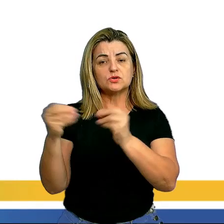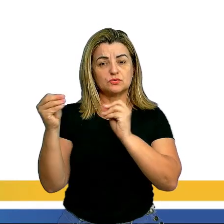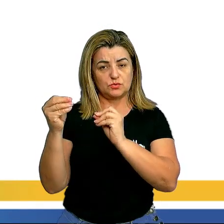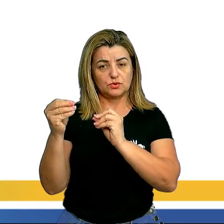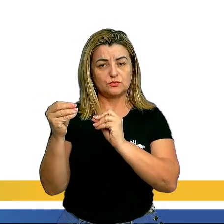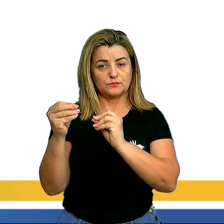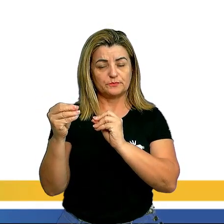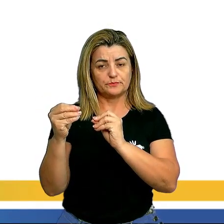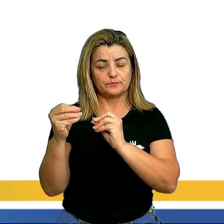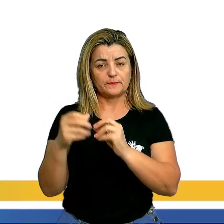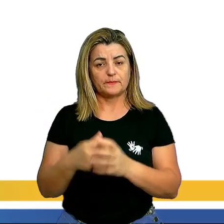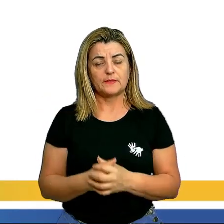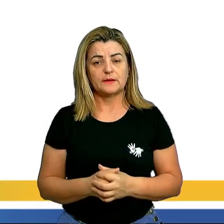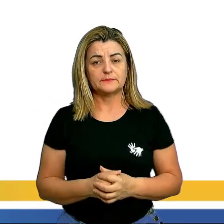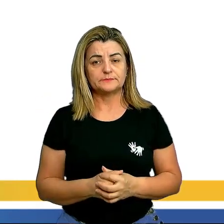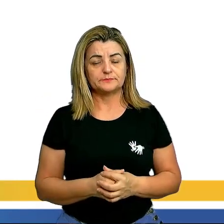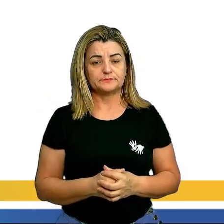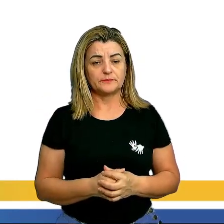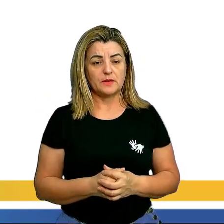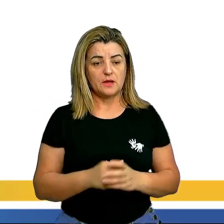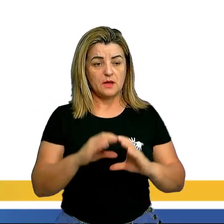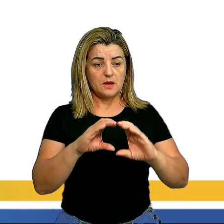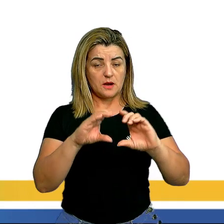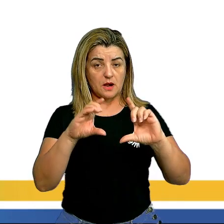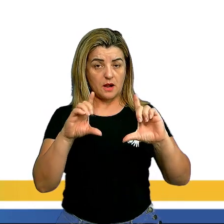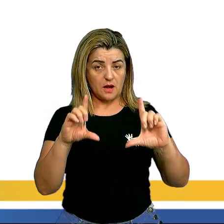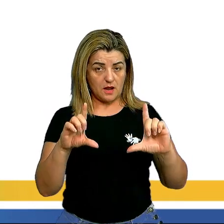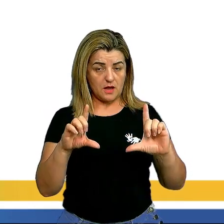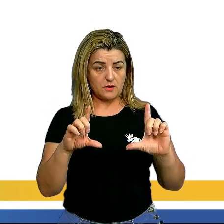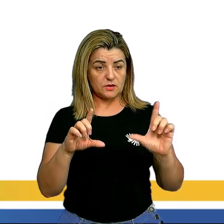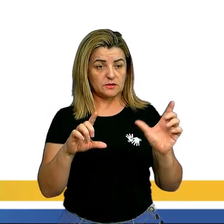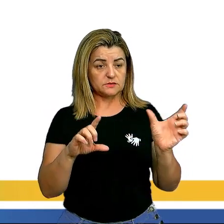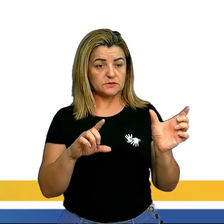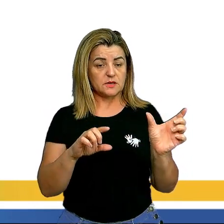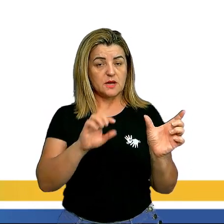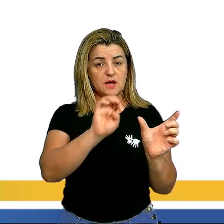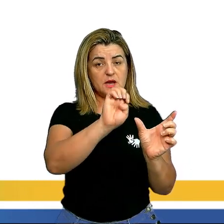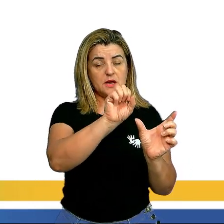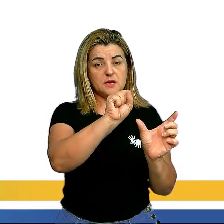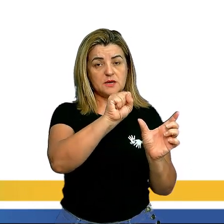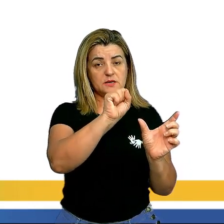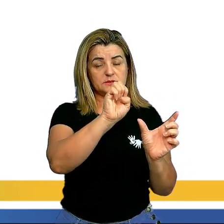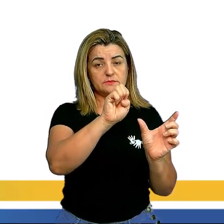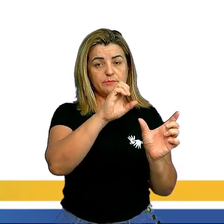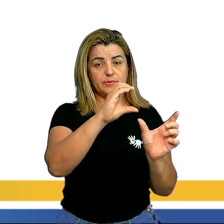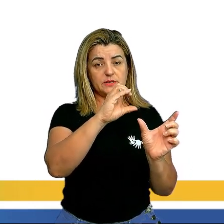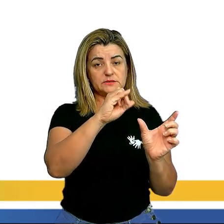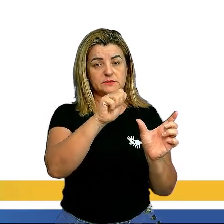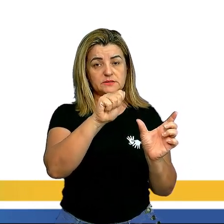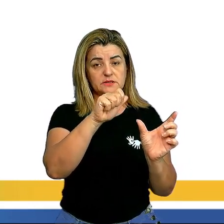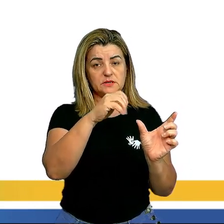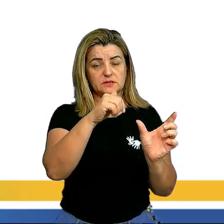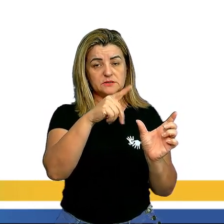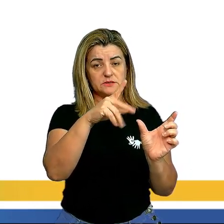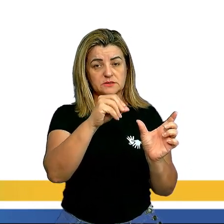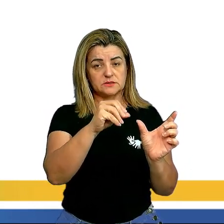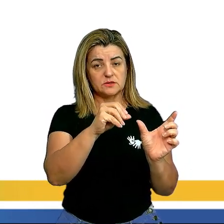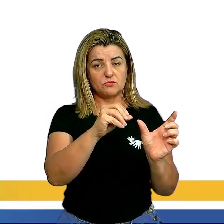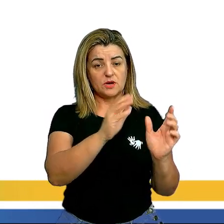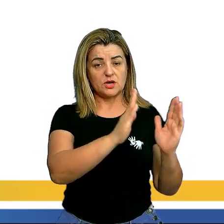aí, tá? É claro que a especiação, pessoal, ela pode ser dividida em três modos